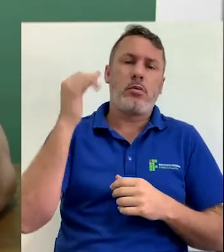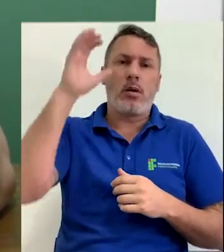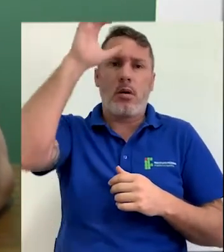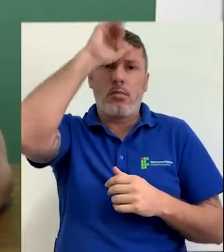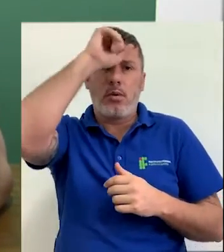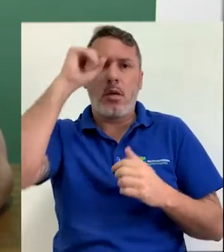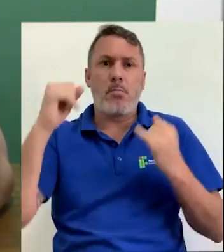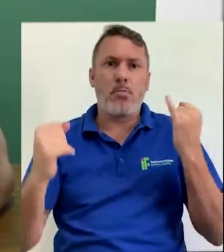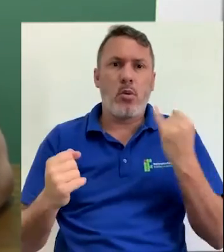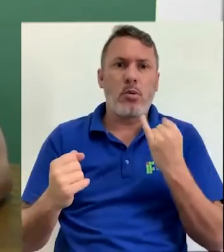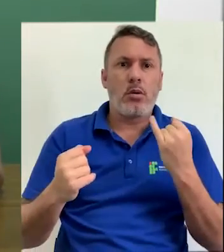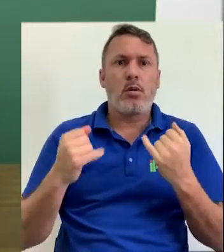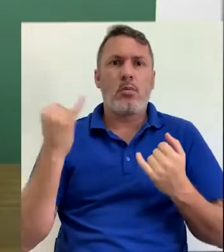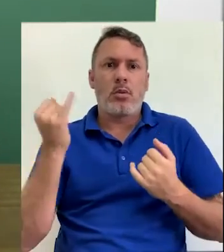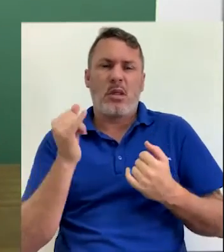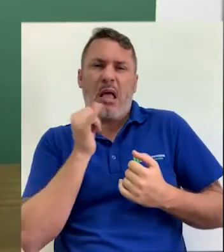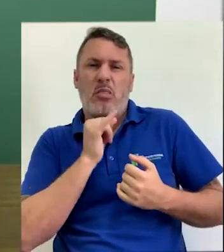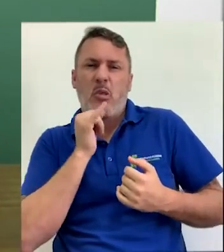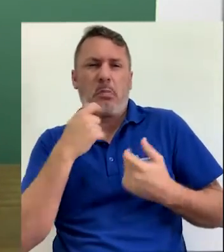delas você pode